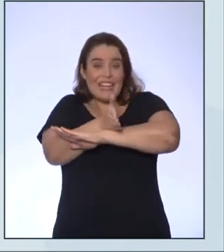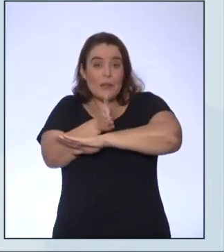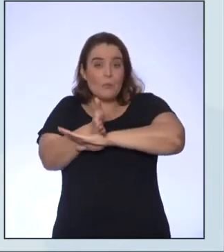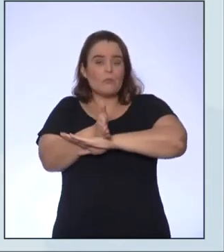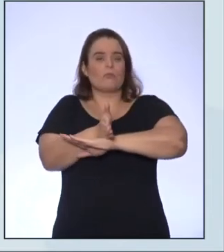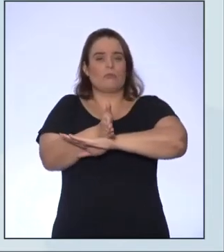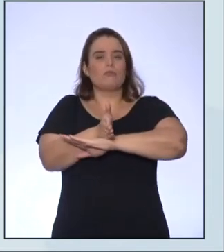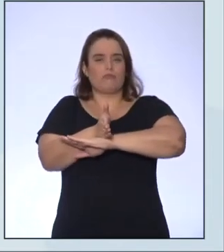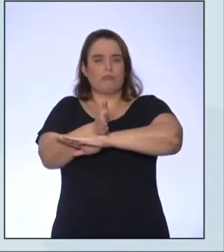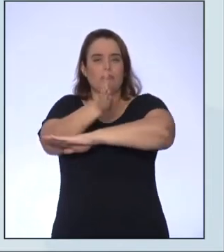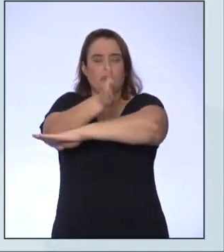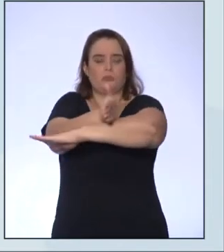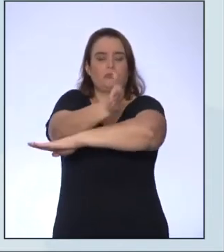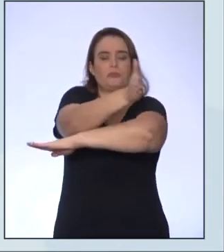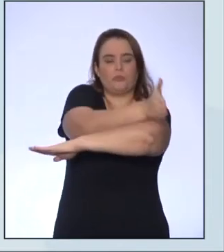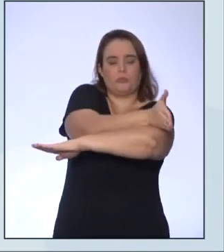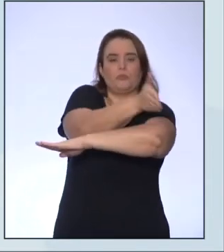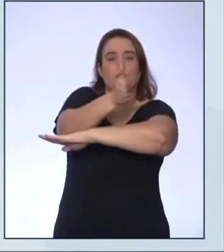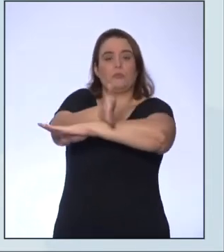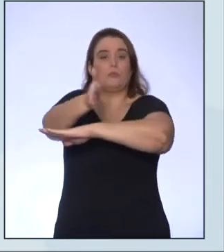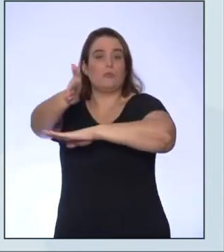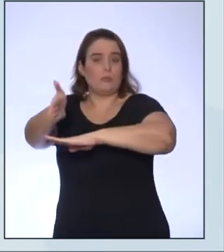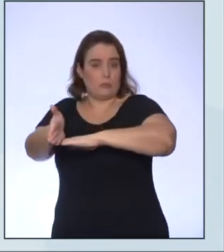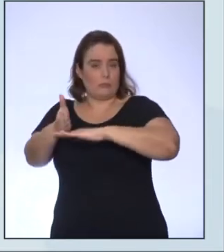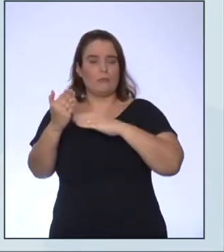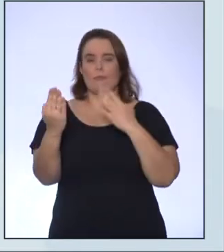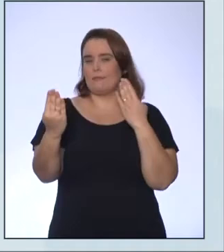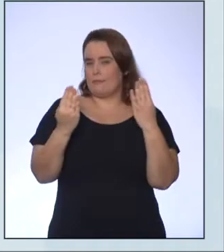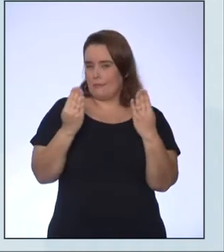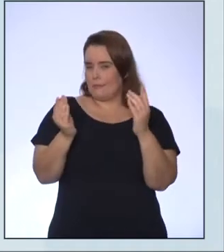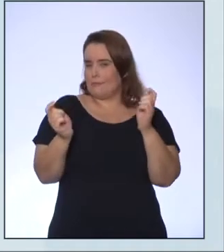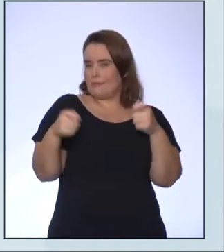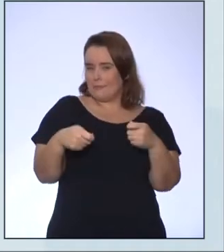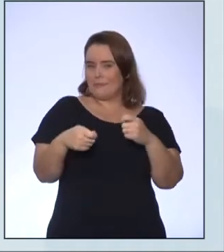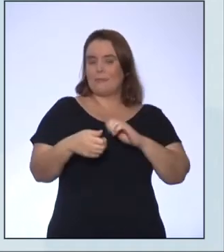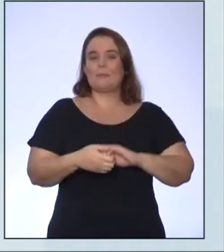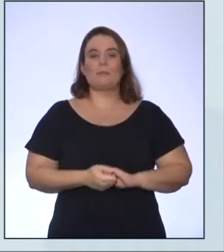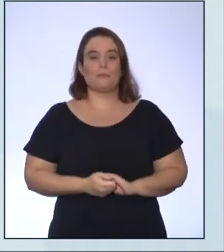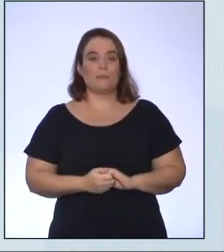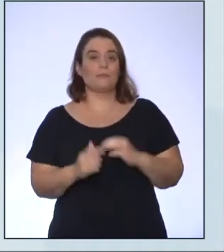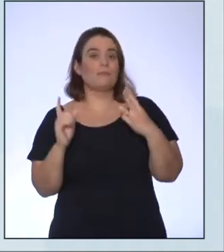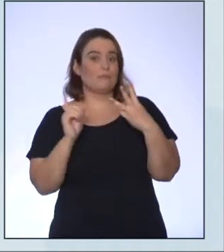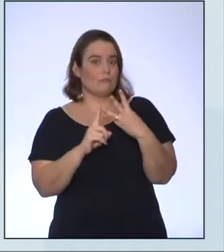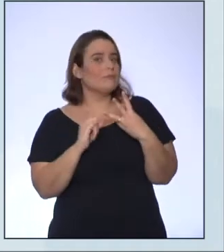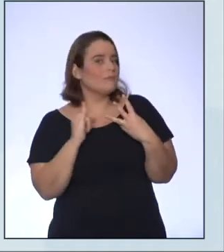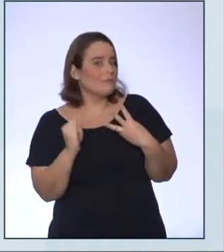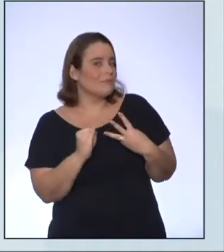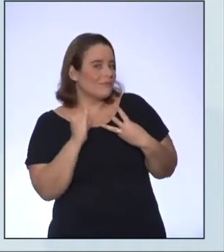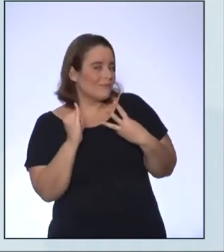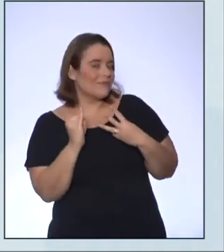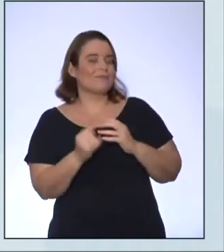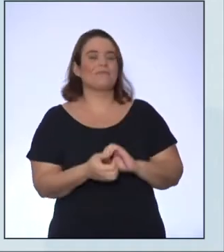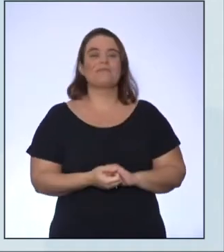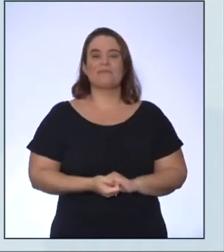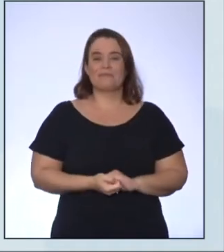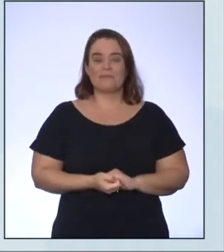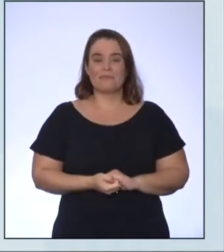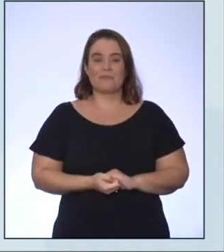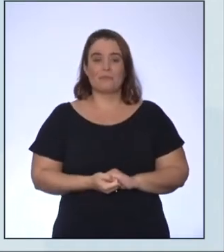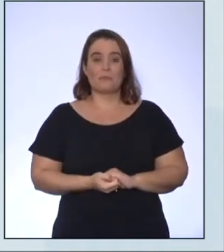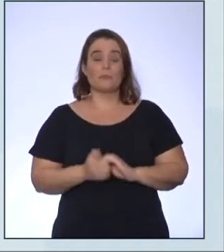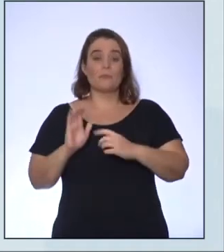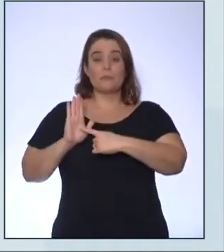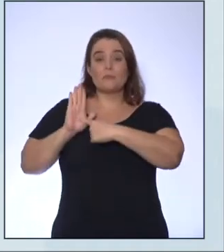2 tempos para poder fazer a comparação. E a última questão, não menos importante, né? Indique